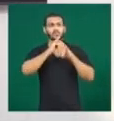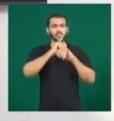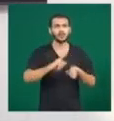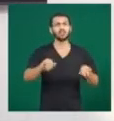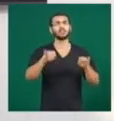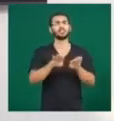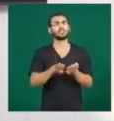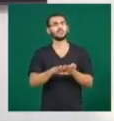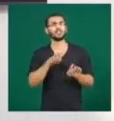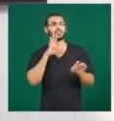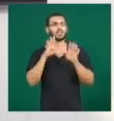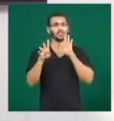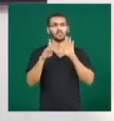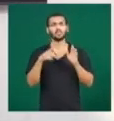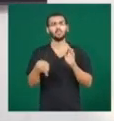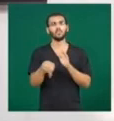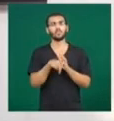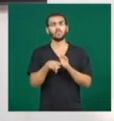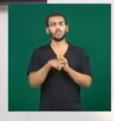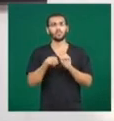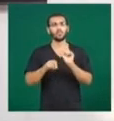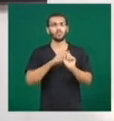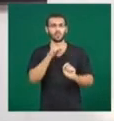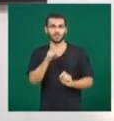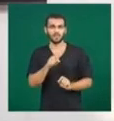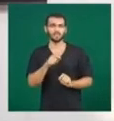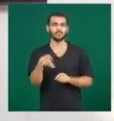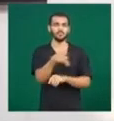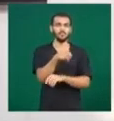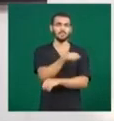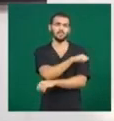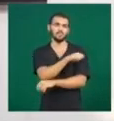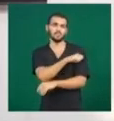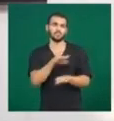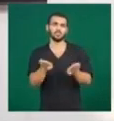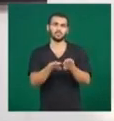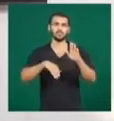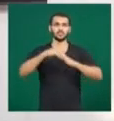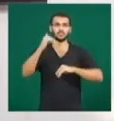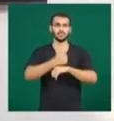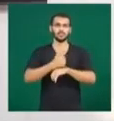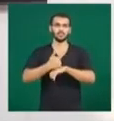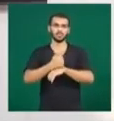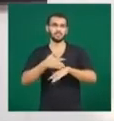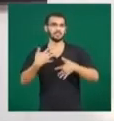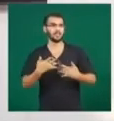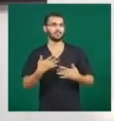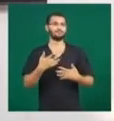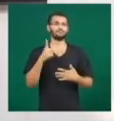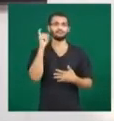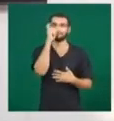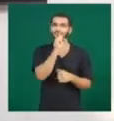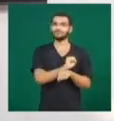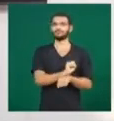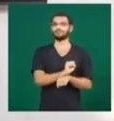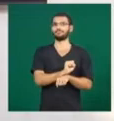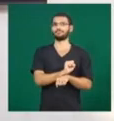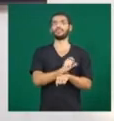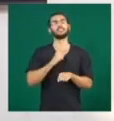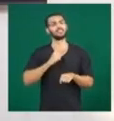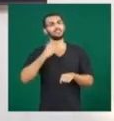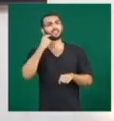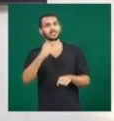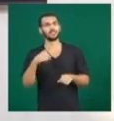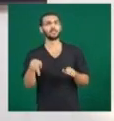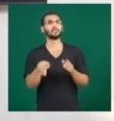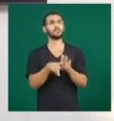e conhecimento para estudantes, professores e profissionais que atuam com atividade física, é difícil ficar parado. Durante a Semana Científica